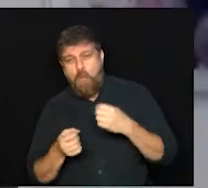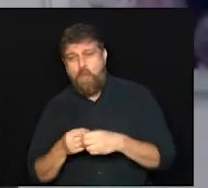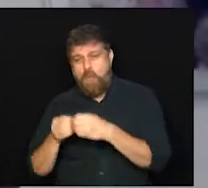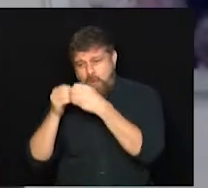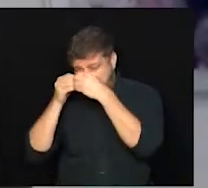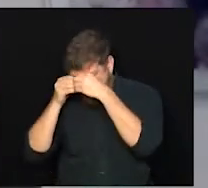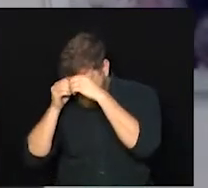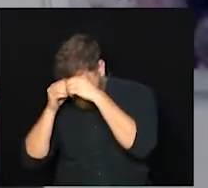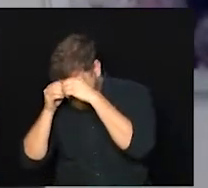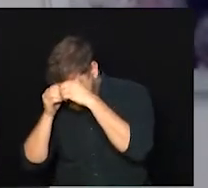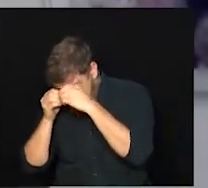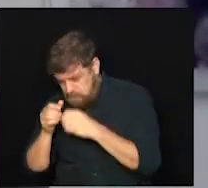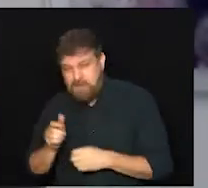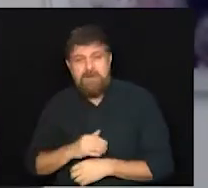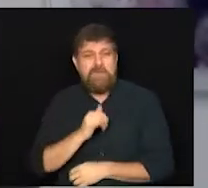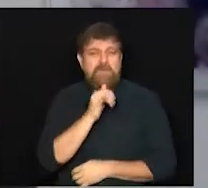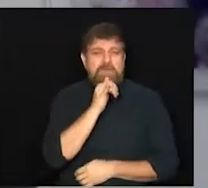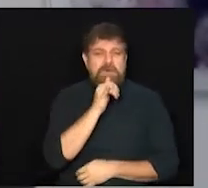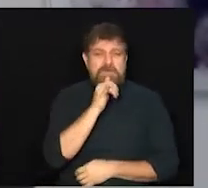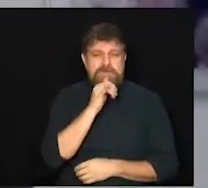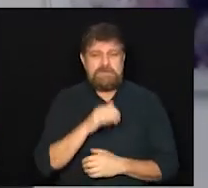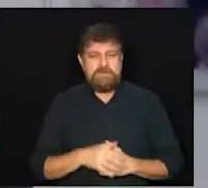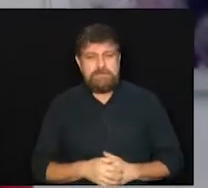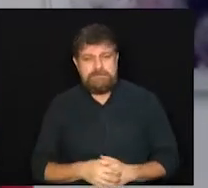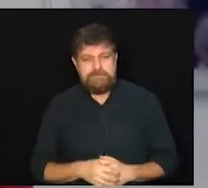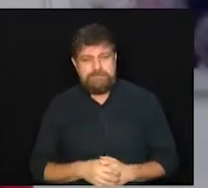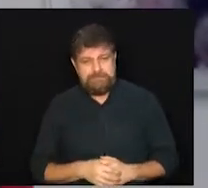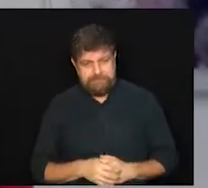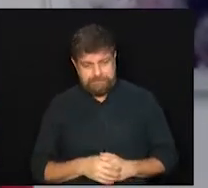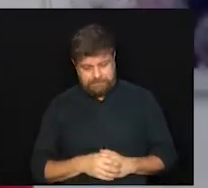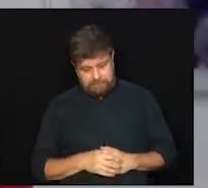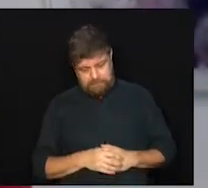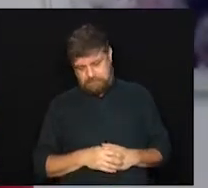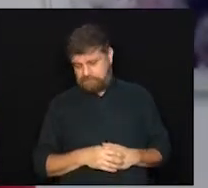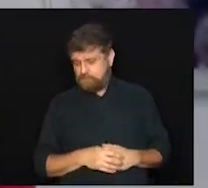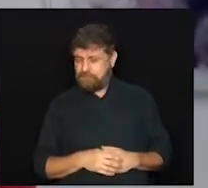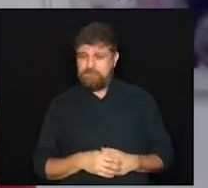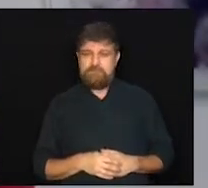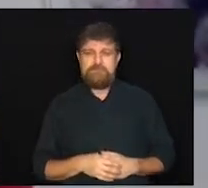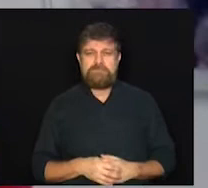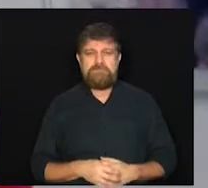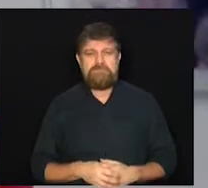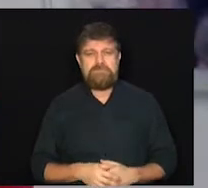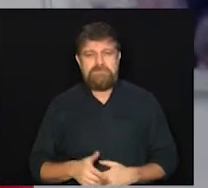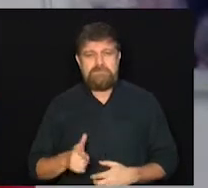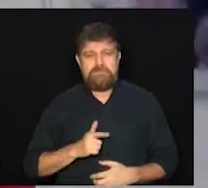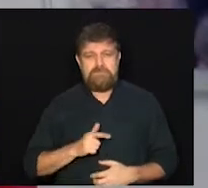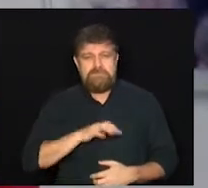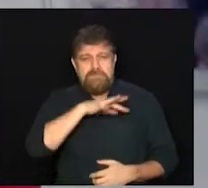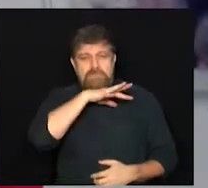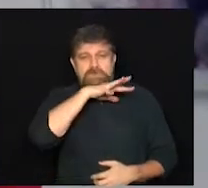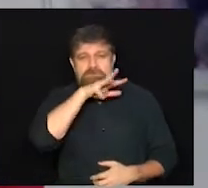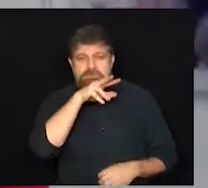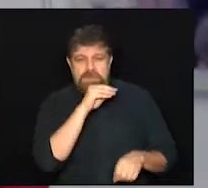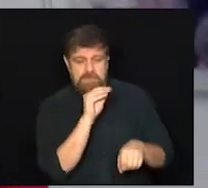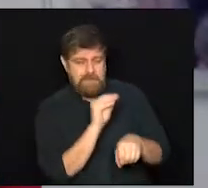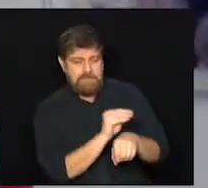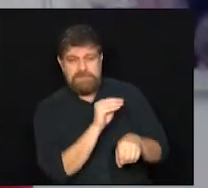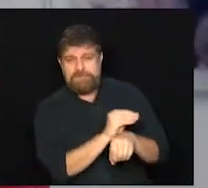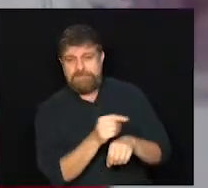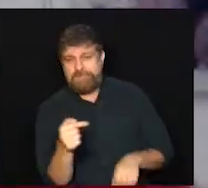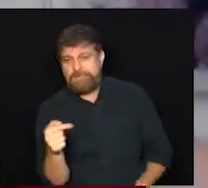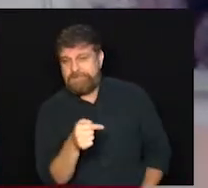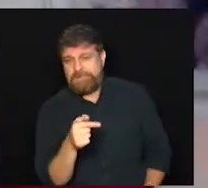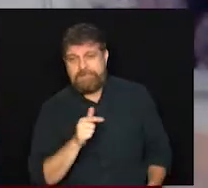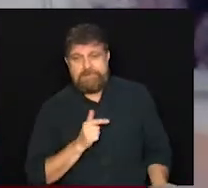laboratório, por exemplo, onde cuida dos animais, tem animais